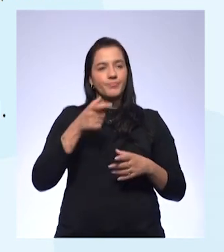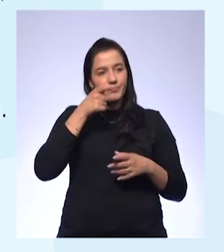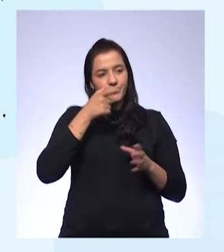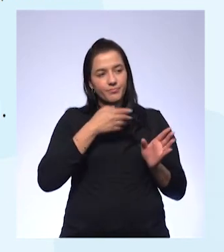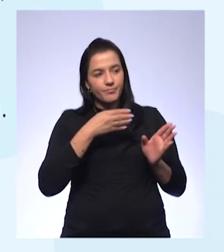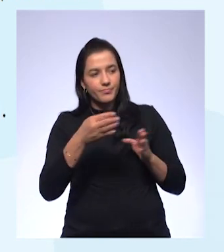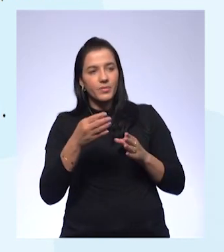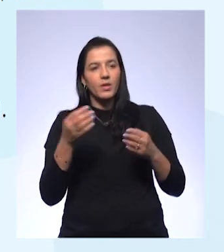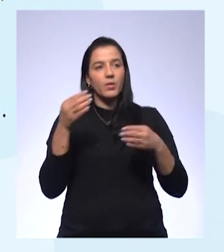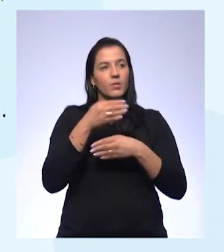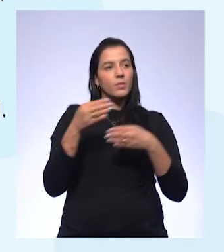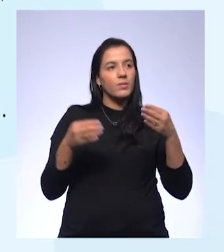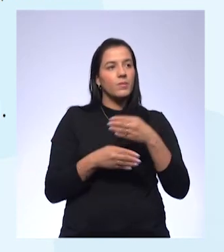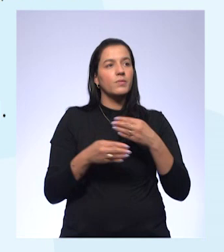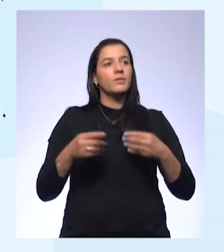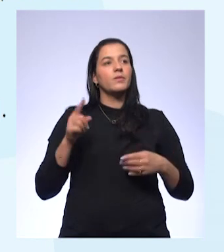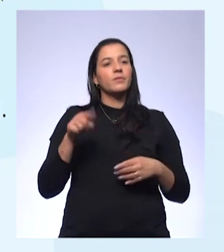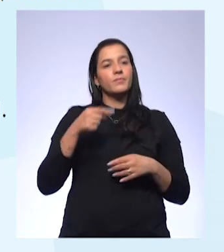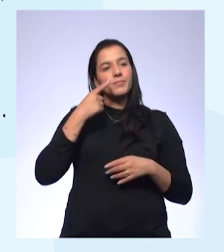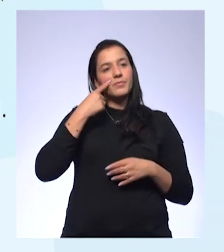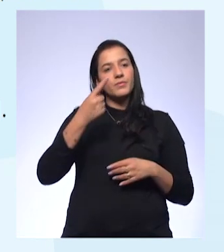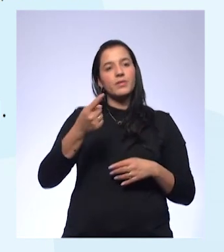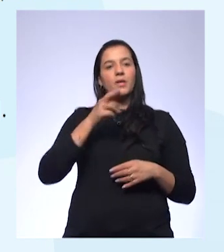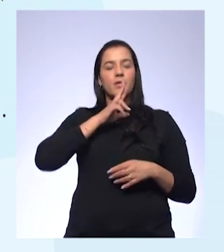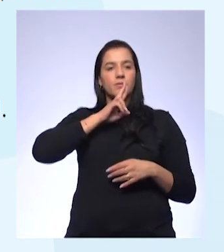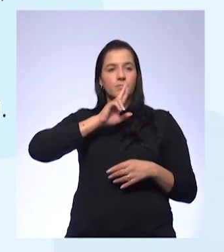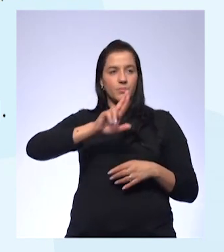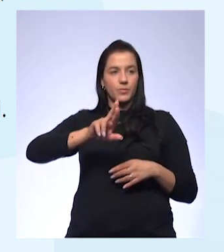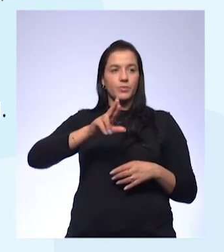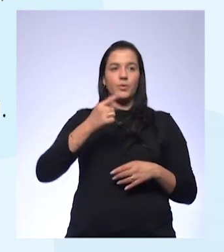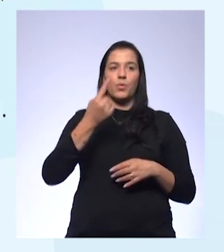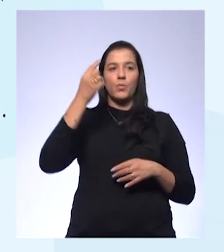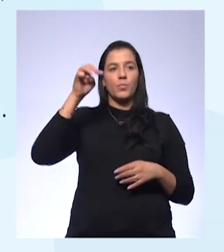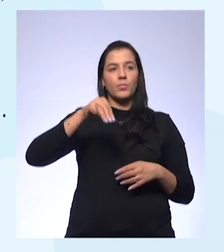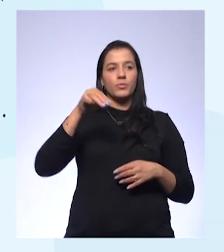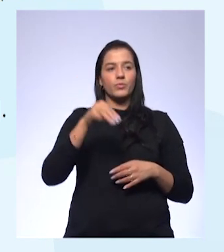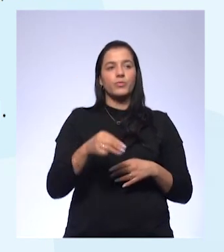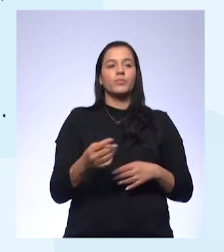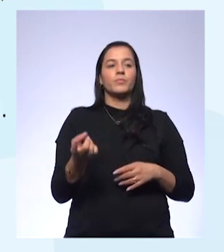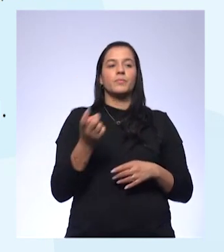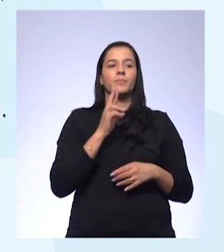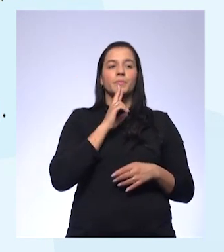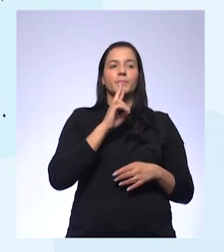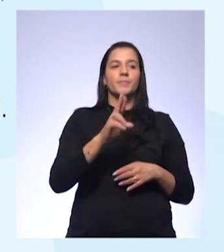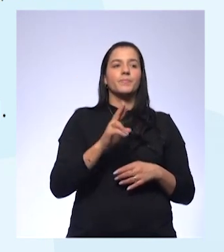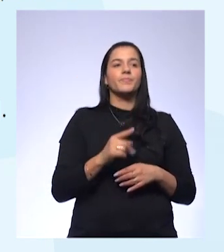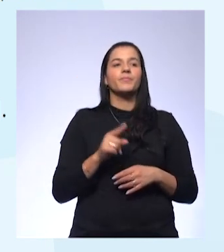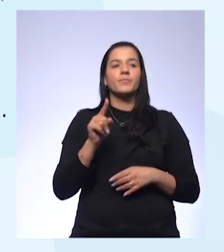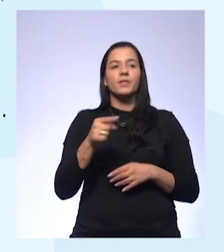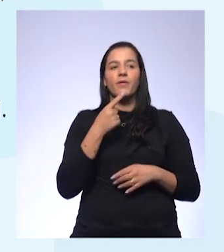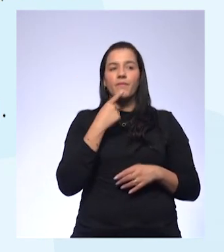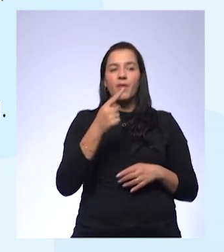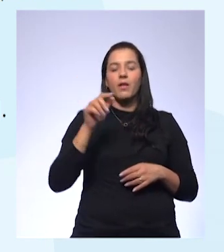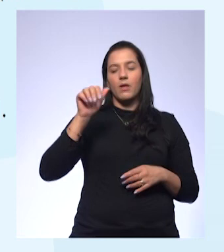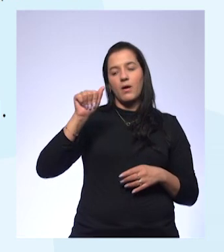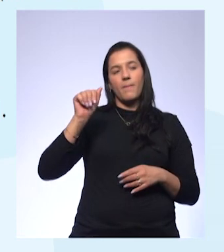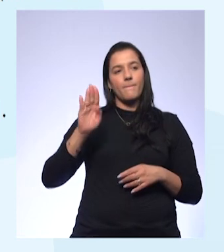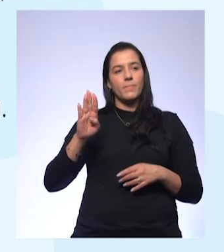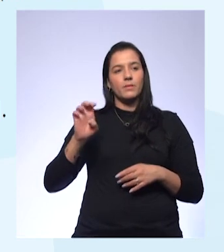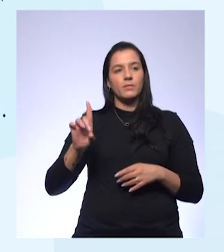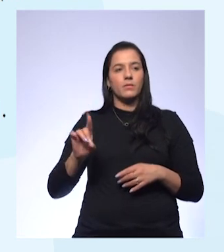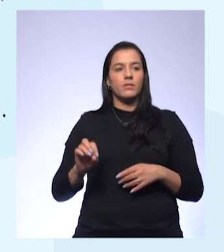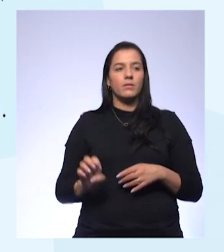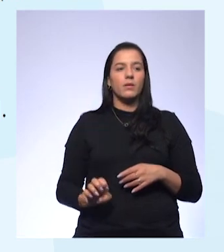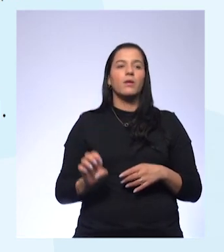Num dos slides nossos aqui. E vocês vão ter aí um minutinho para responder a ponte alternativa que